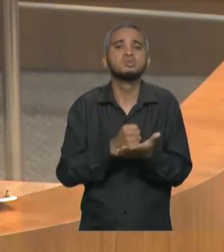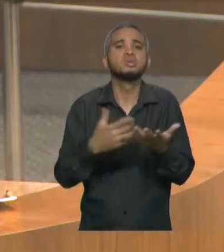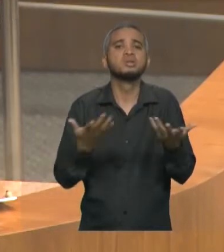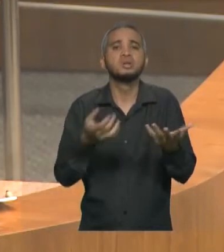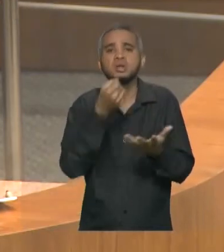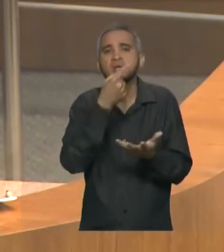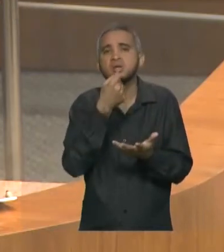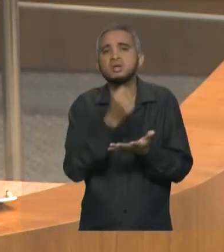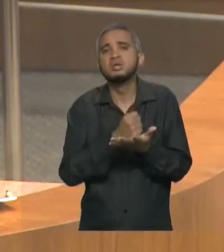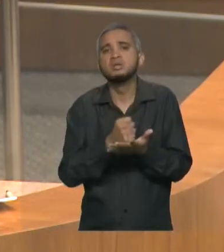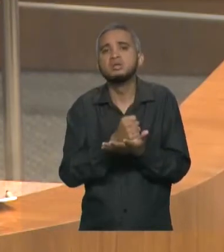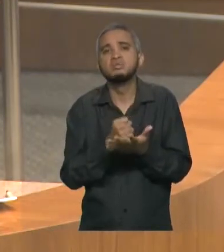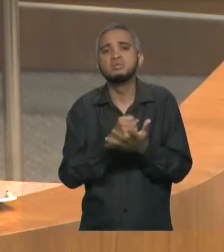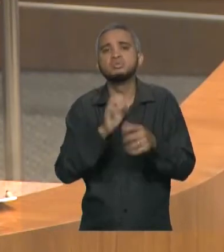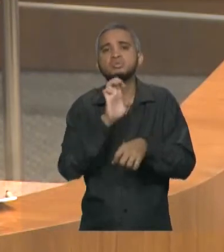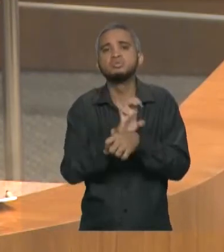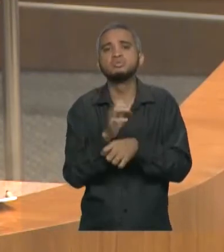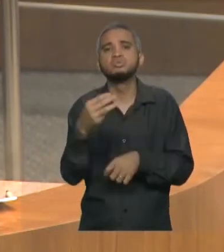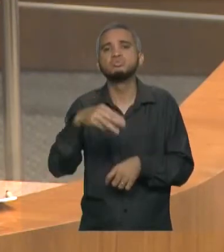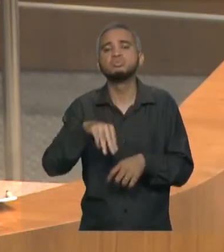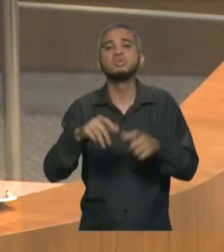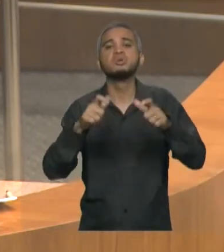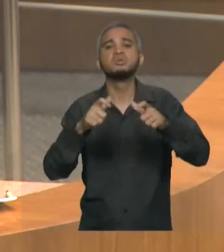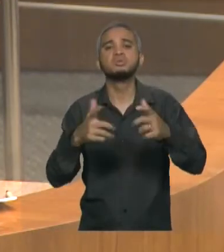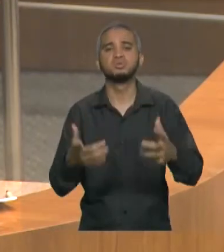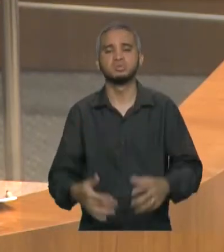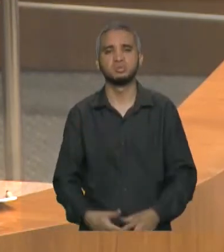do governo do Estado?